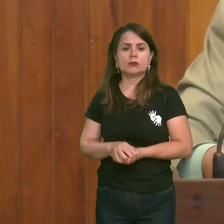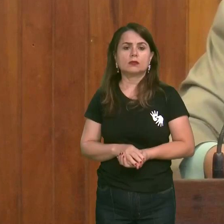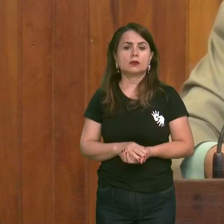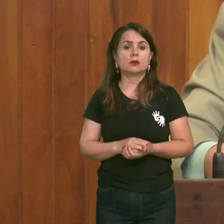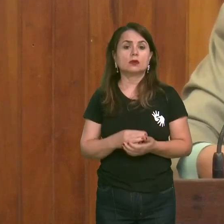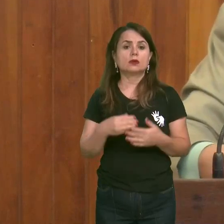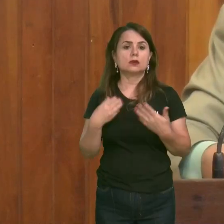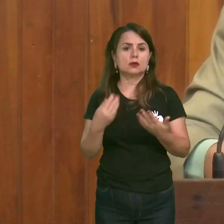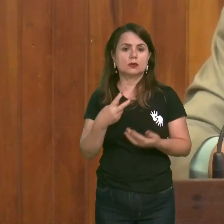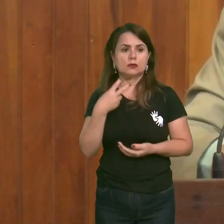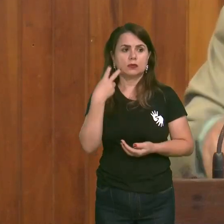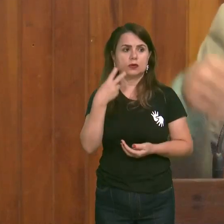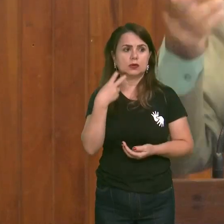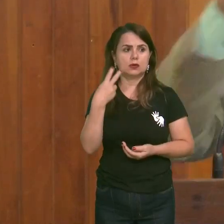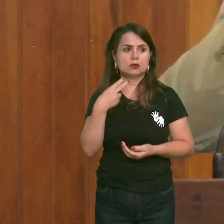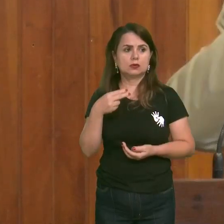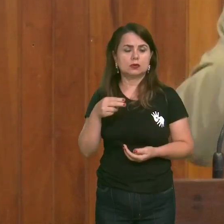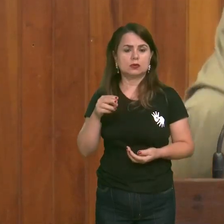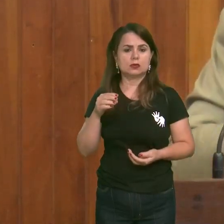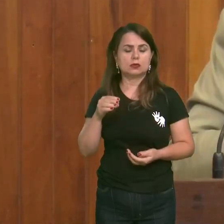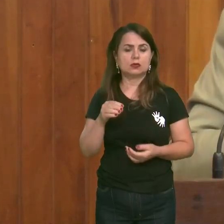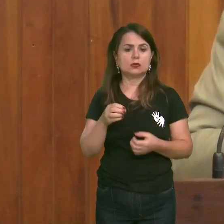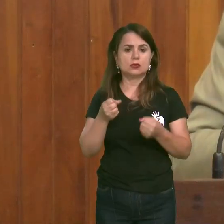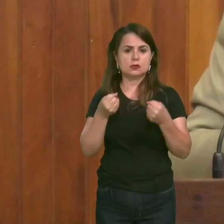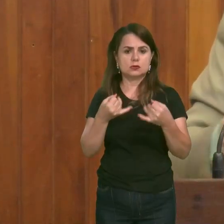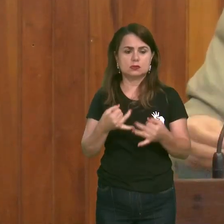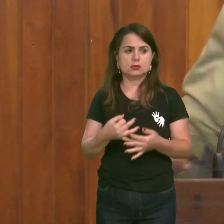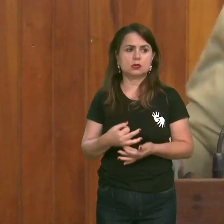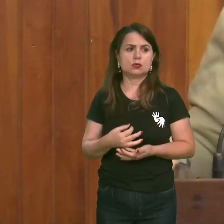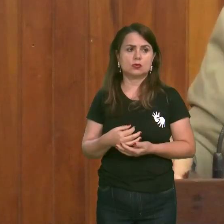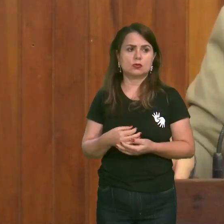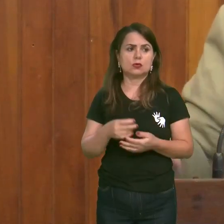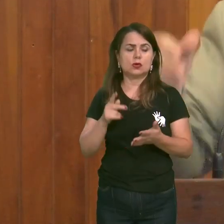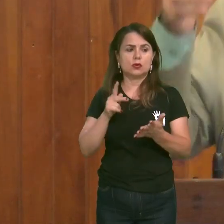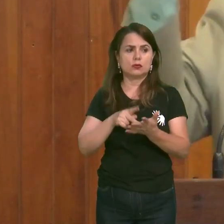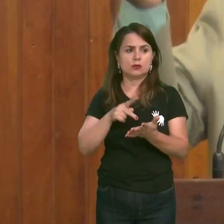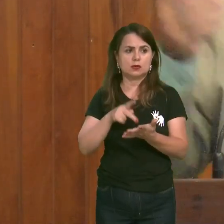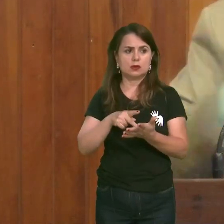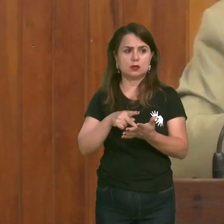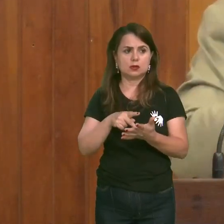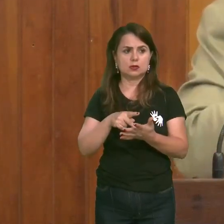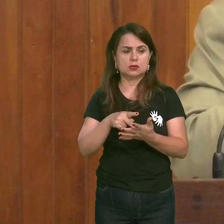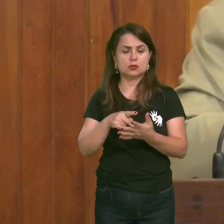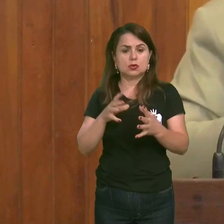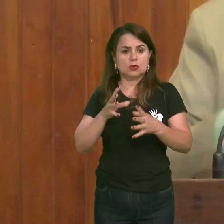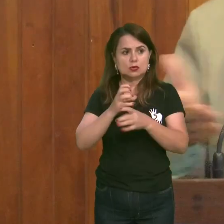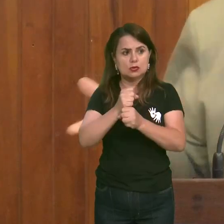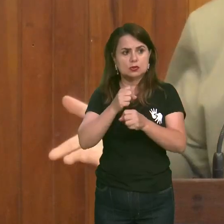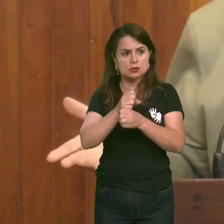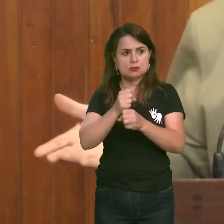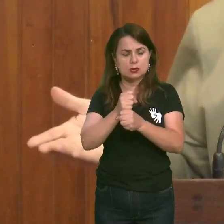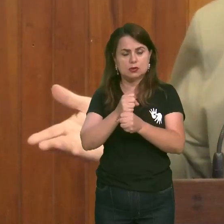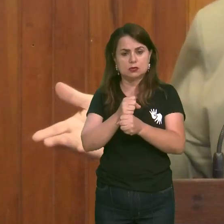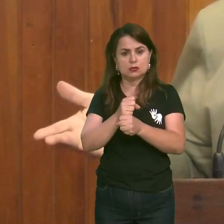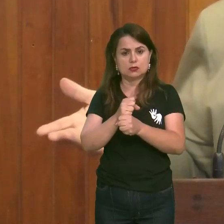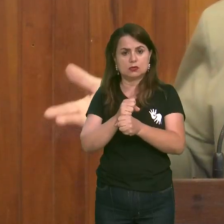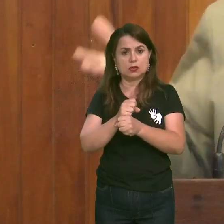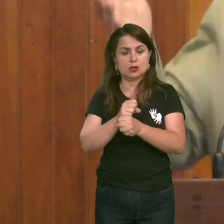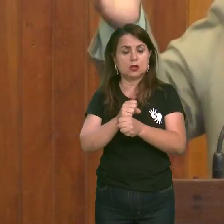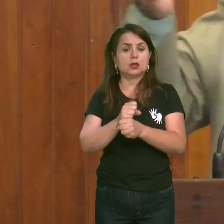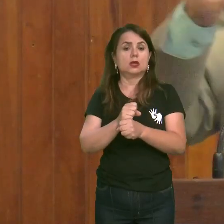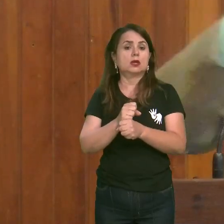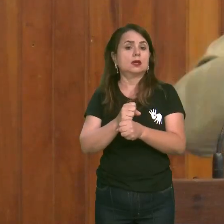o vereador Custódio falou com muita propriedade aqui que realmente o orçamento é um belo orçamento